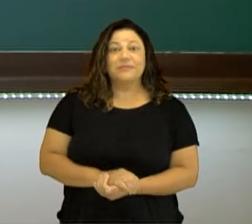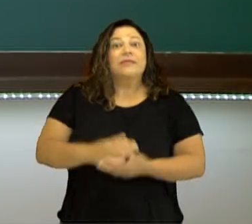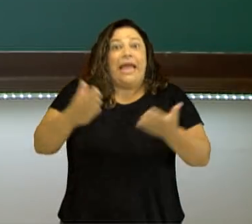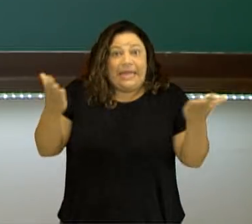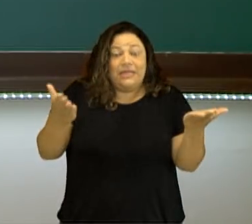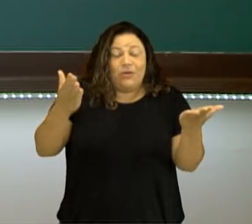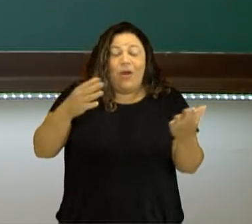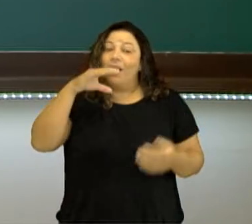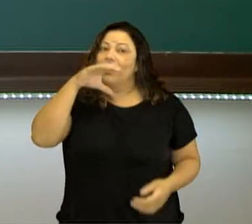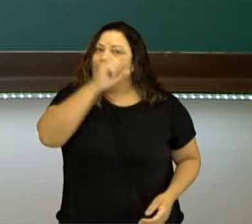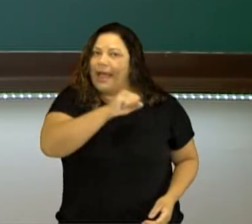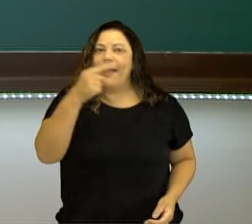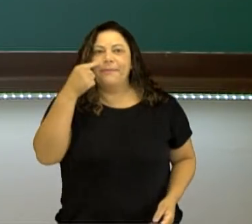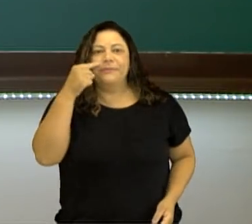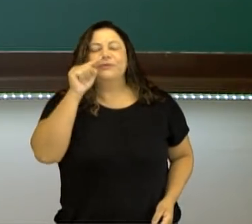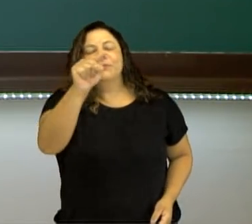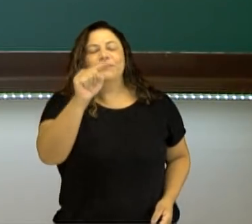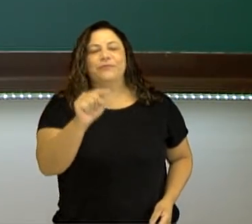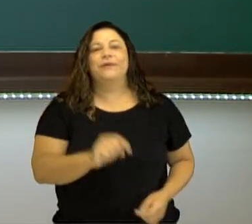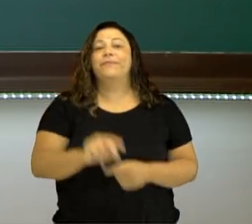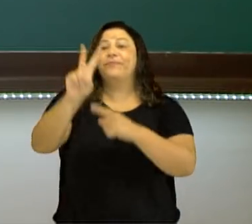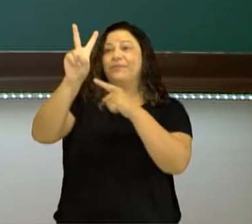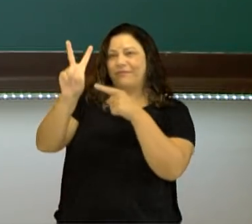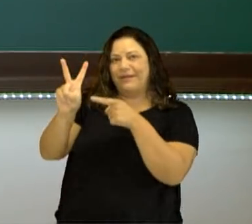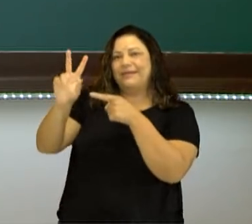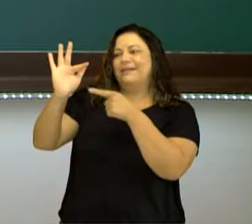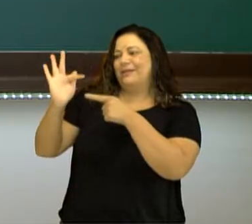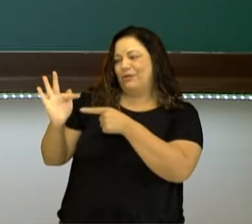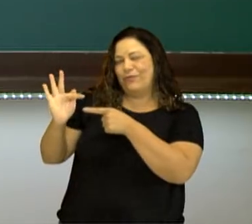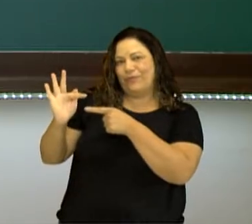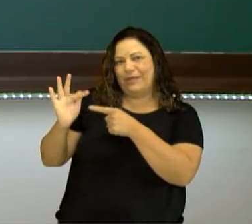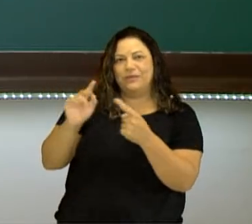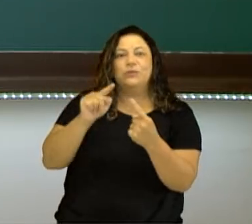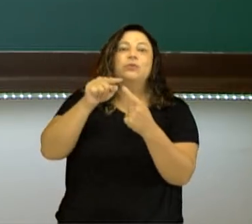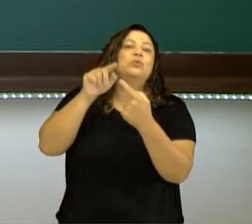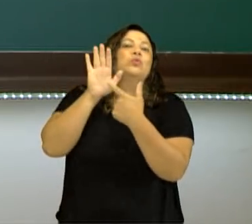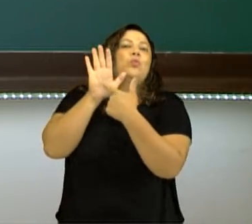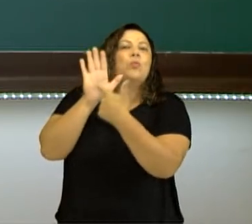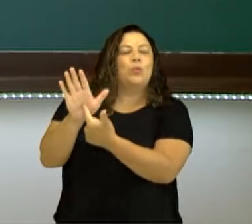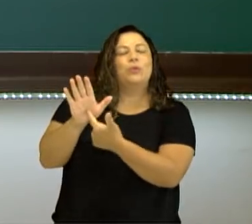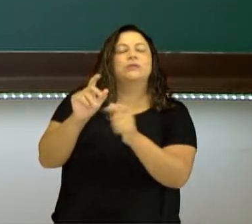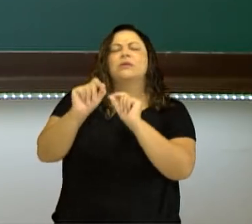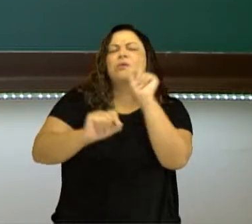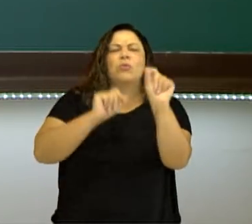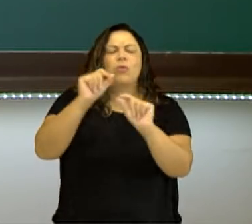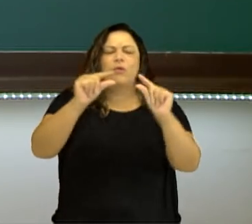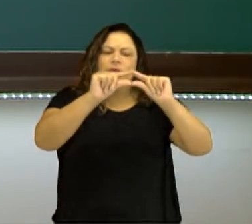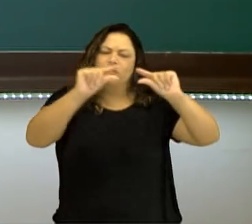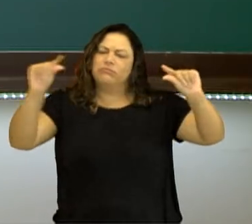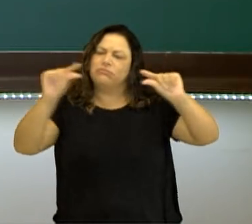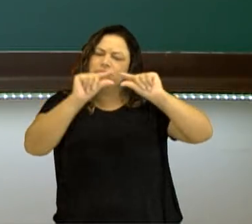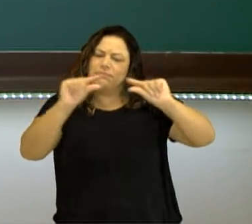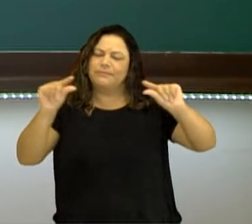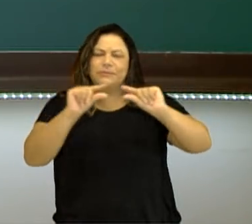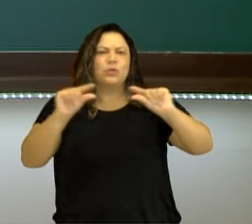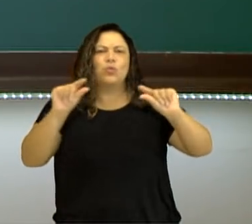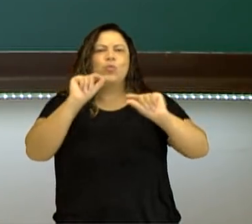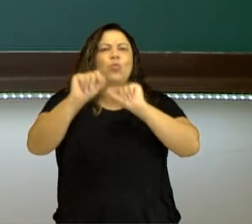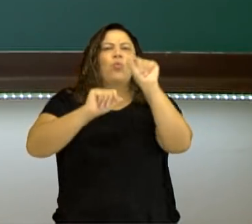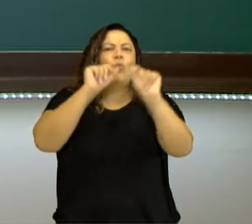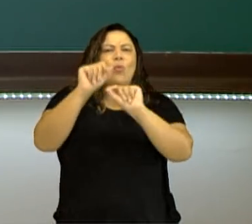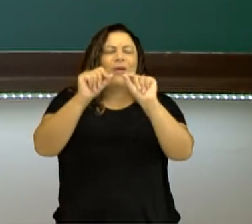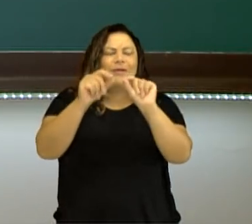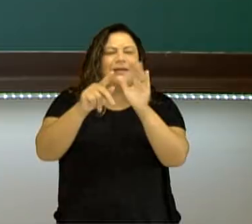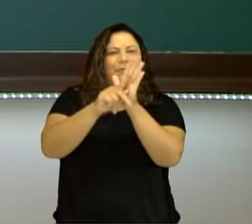Vamos rapidinho então rever esse nosso verdadeiro ou falso e identificar a qual intervalo pertence os valores propostos aqui na letra A, B e C? Olha